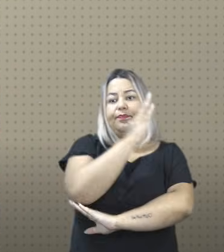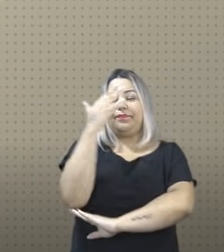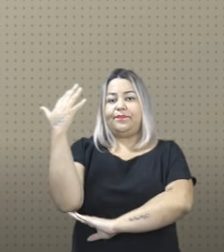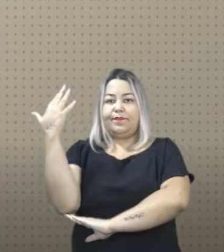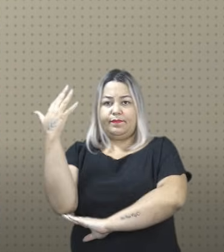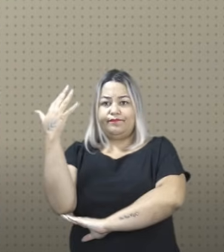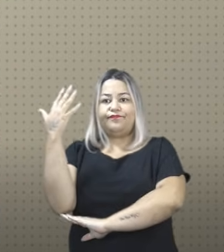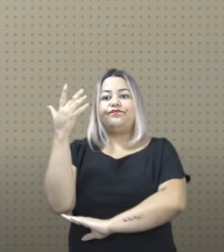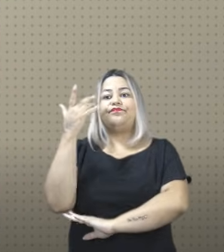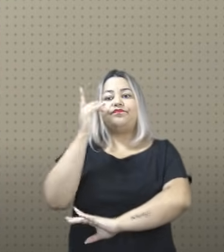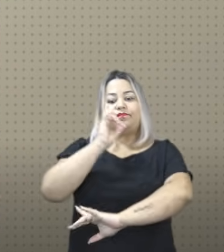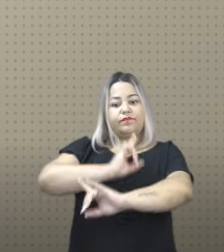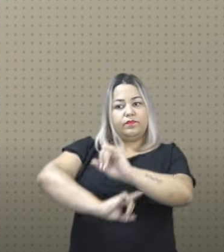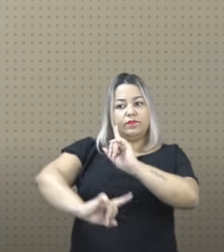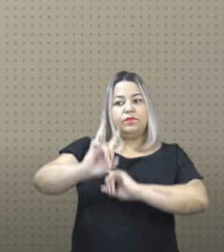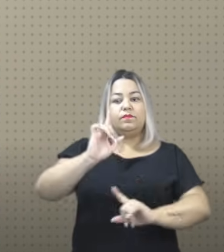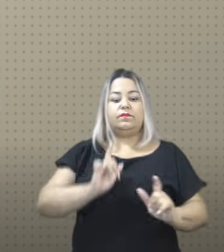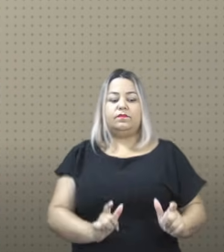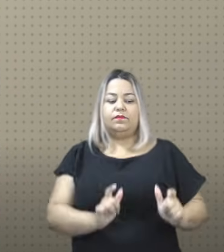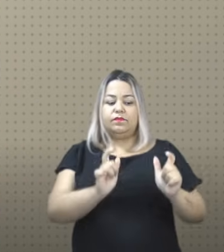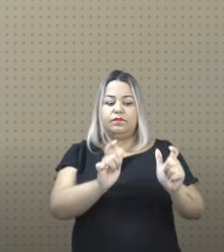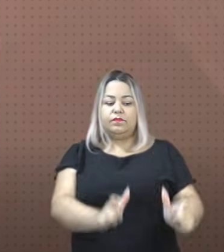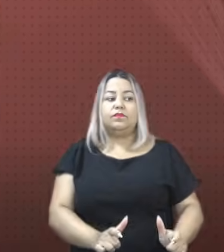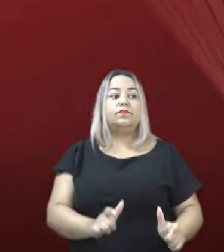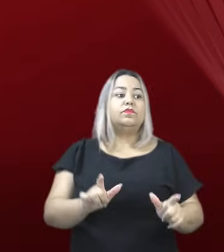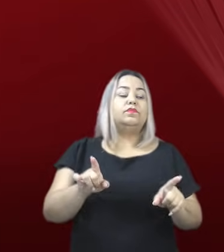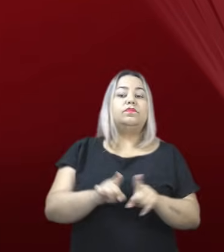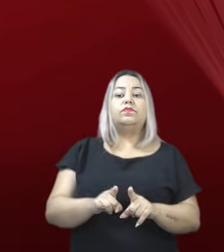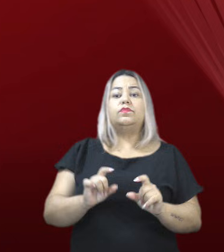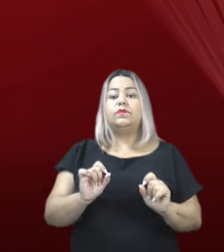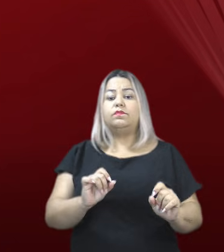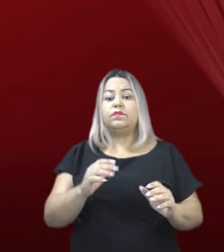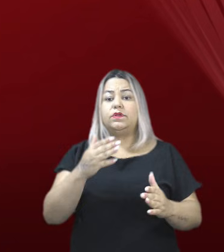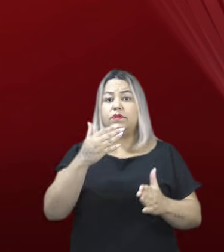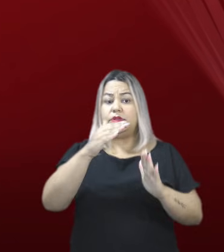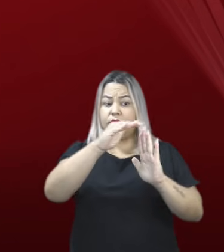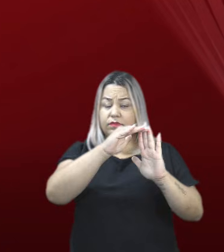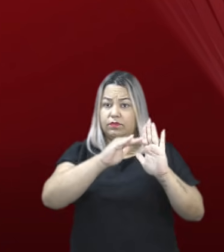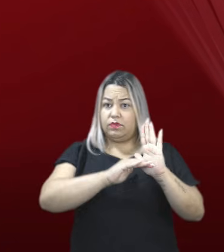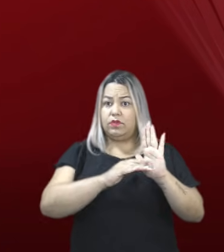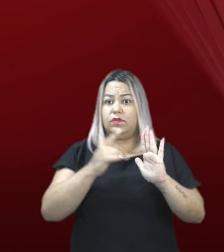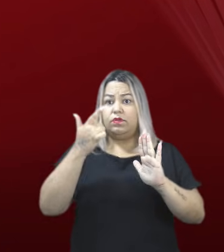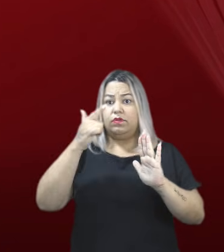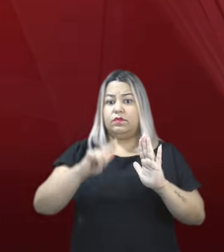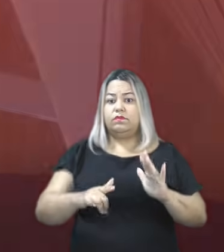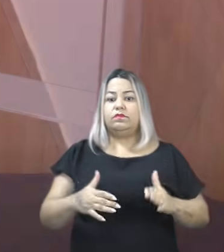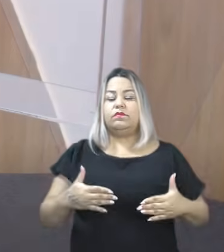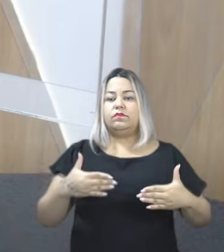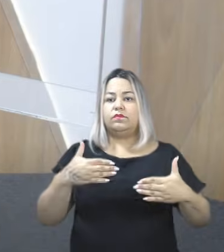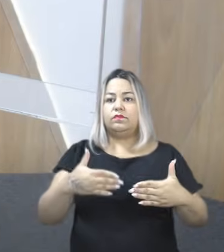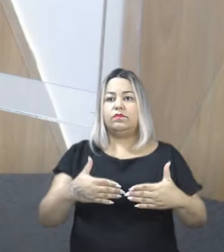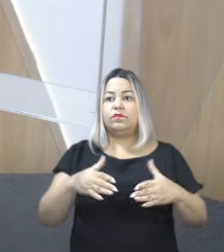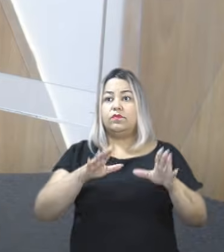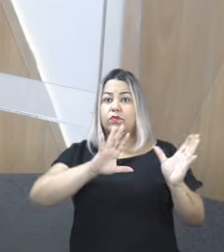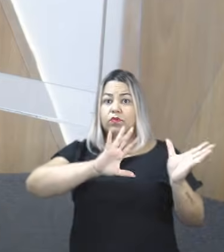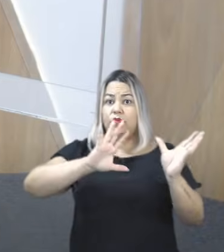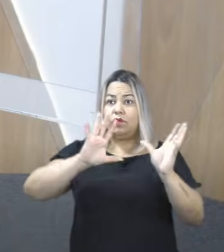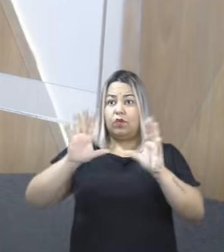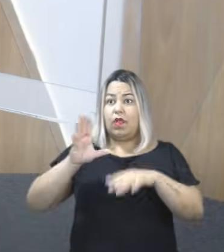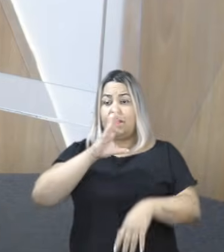na recuperação de áreas degradadas e na adoção de medidas capazes de frear o aquecimento